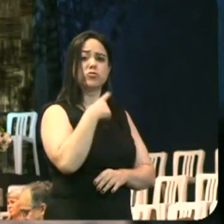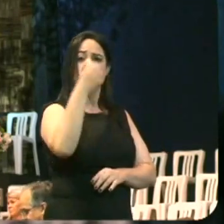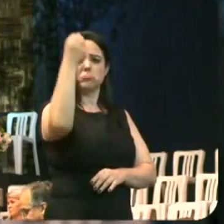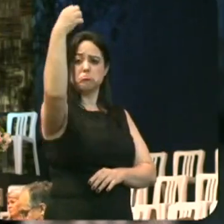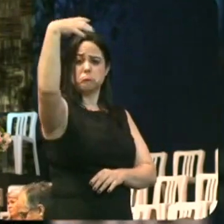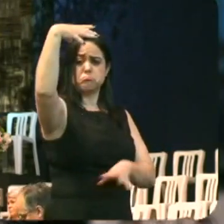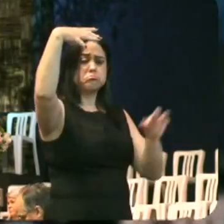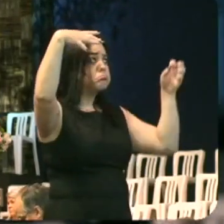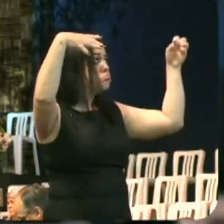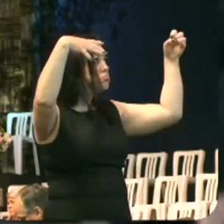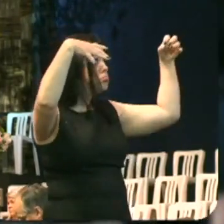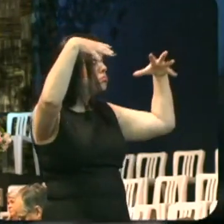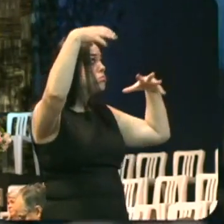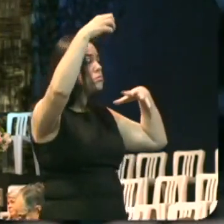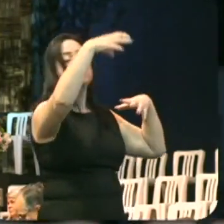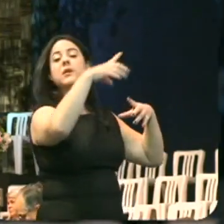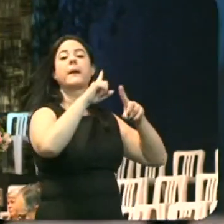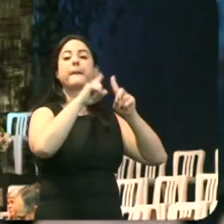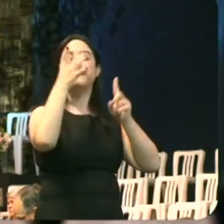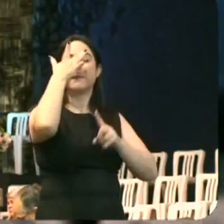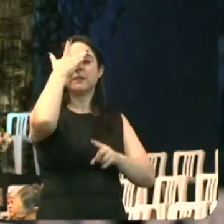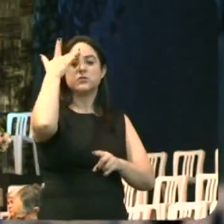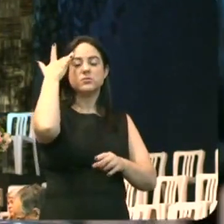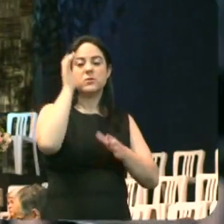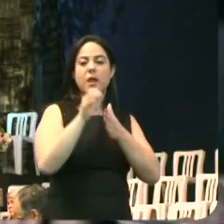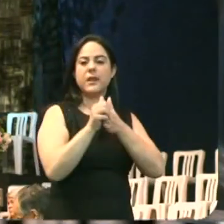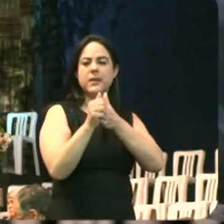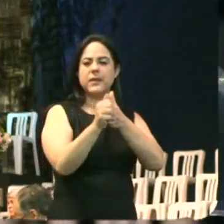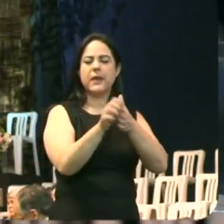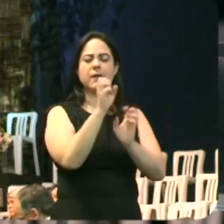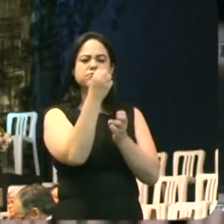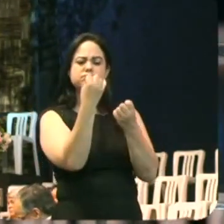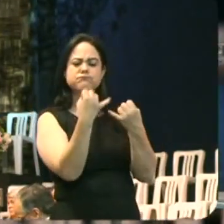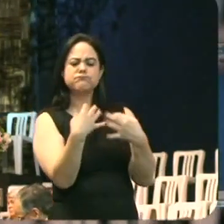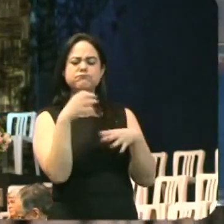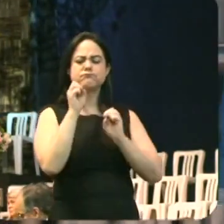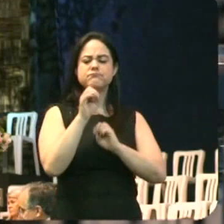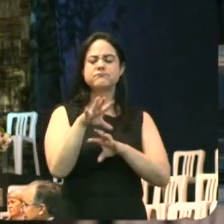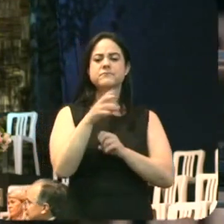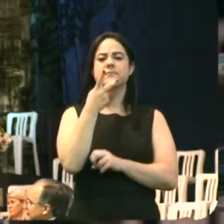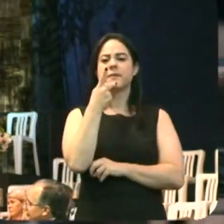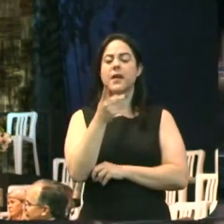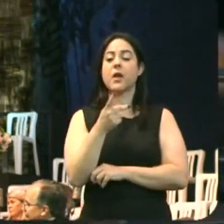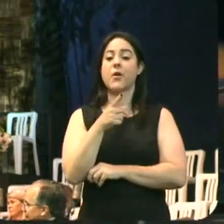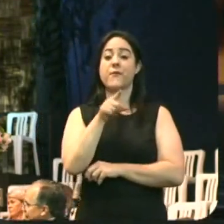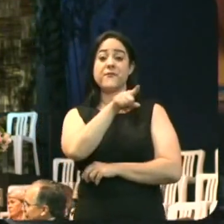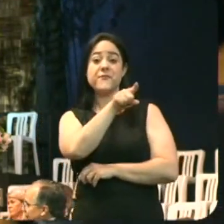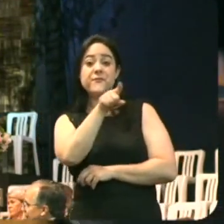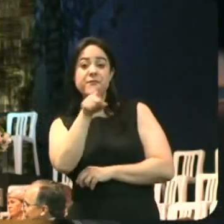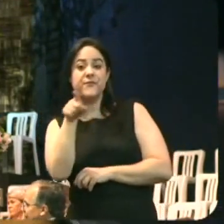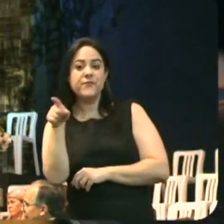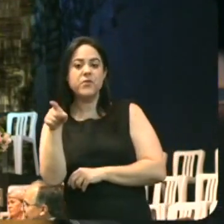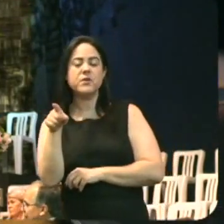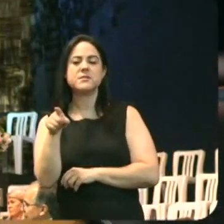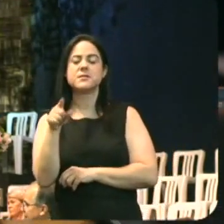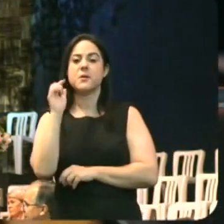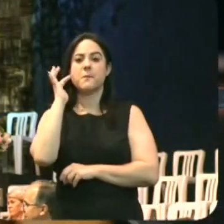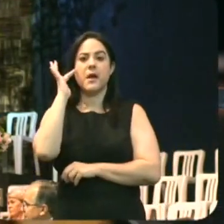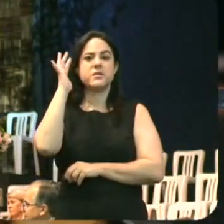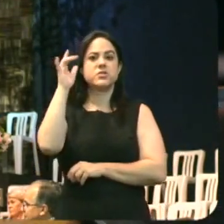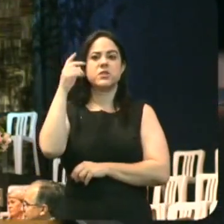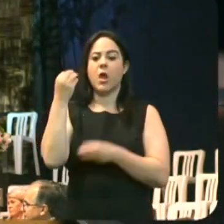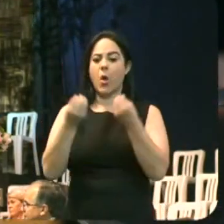iluminada, e o guia que estava nos levando para aquela caverna, ele dizia assim: olha, vocês não têm dimensão